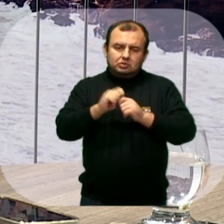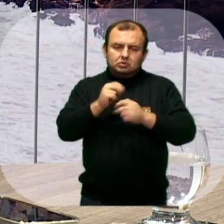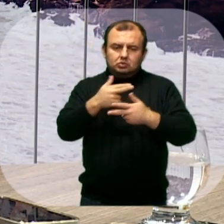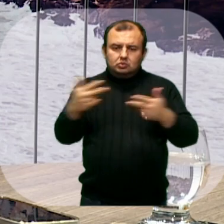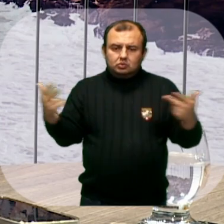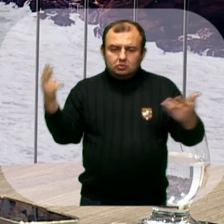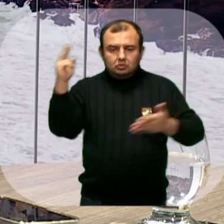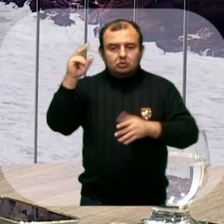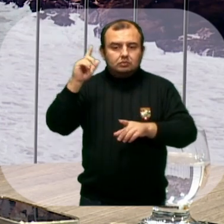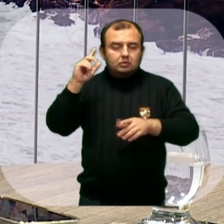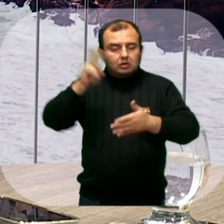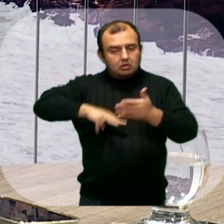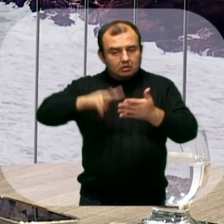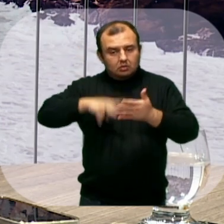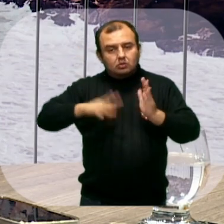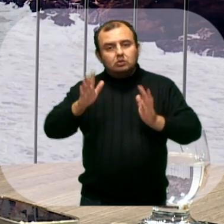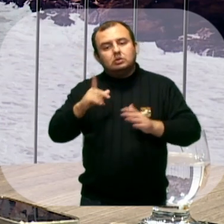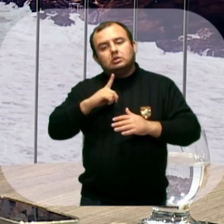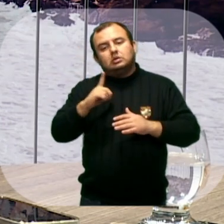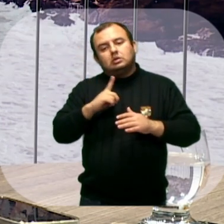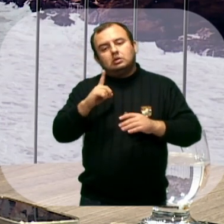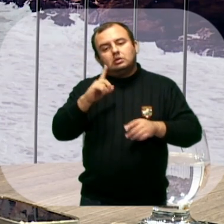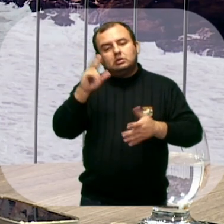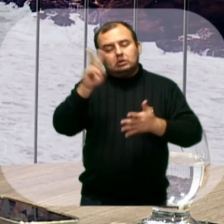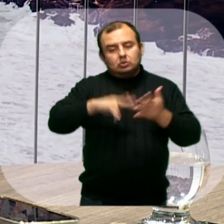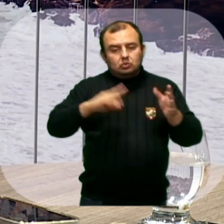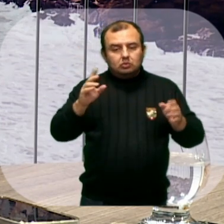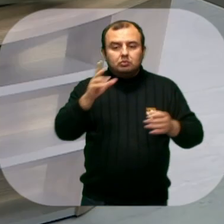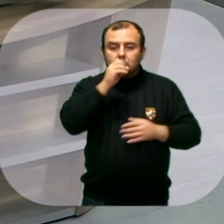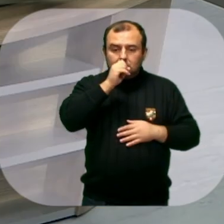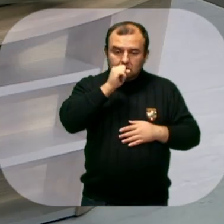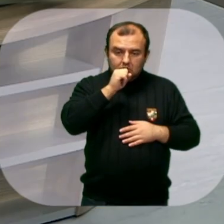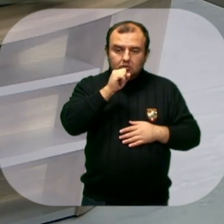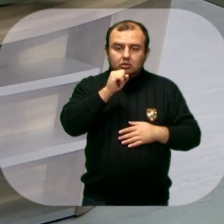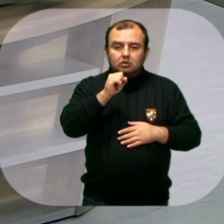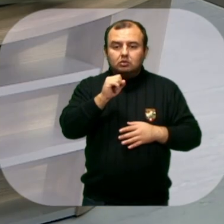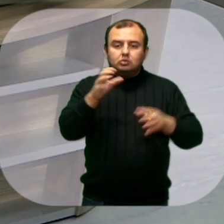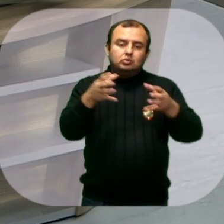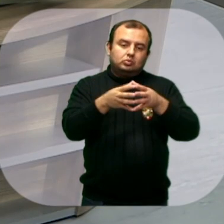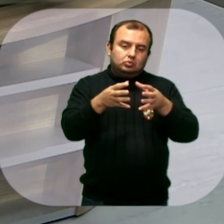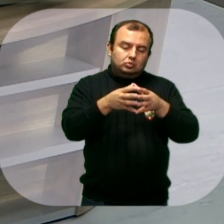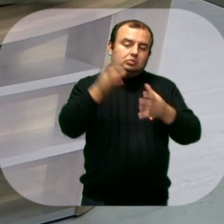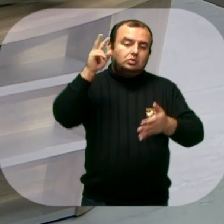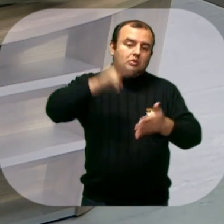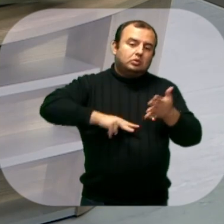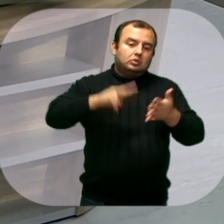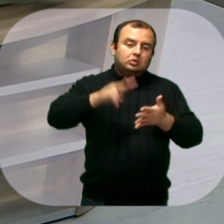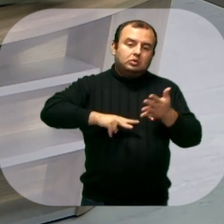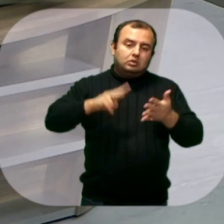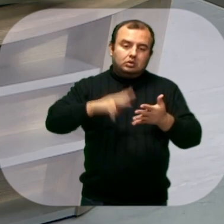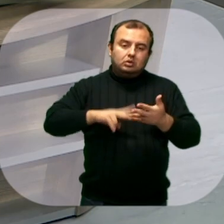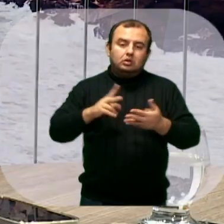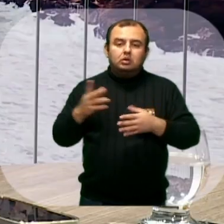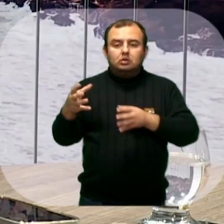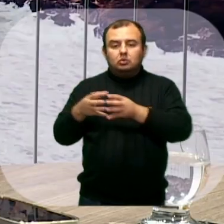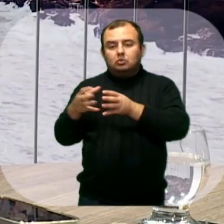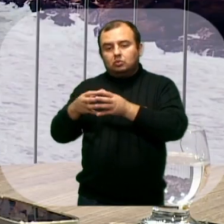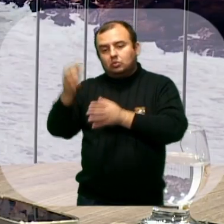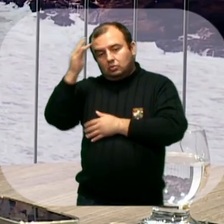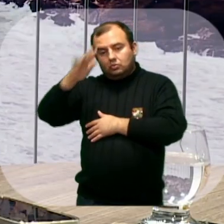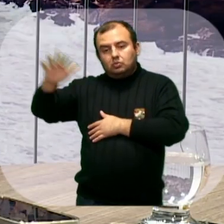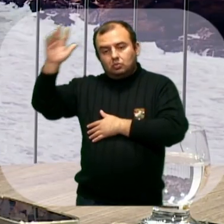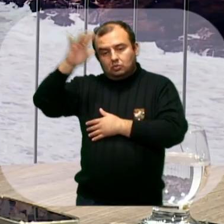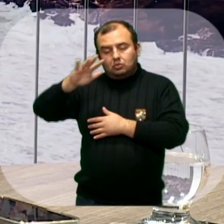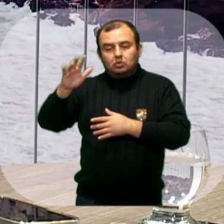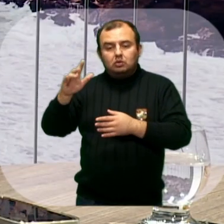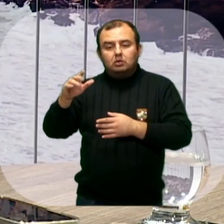termos de leitura. Então, nós temos leitores que se reúnem aos sábados, nós temos clube de leitura, nós temos um clube de filosofia